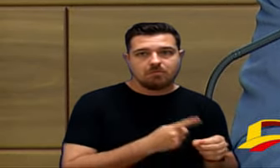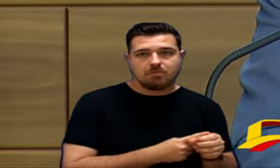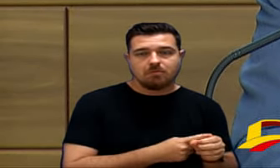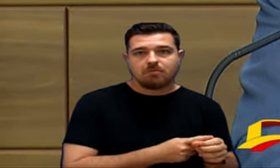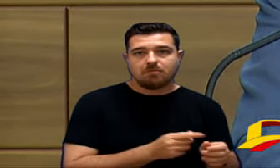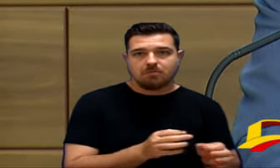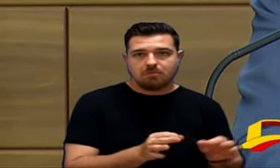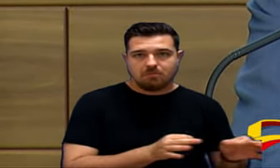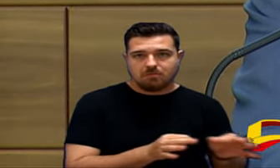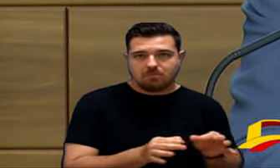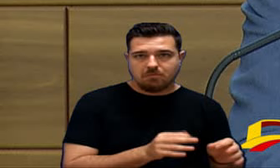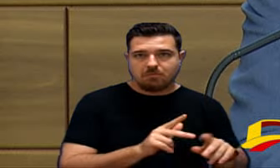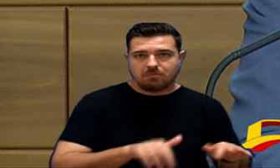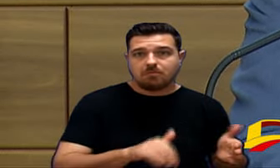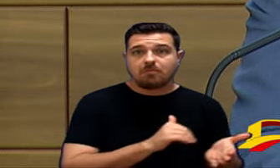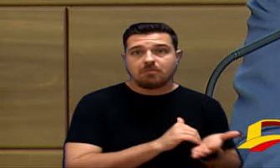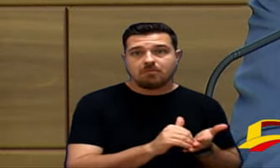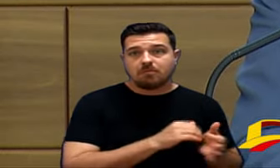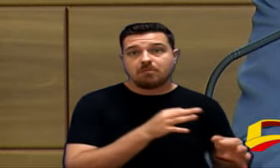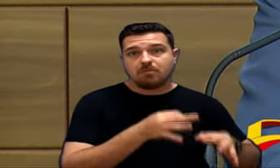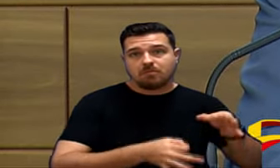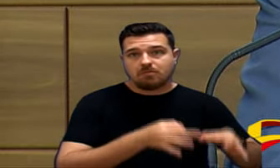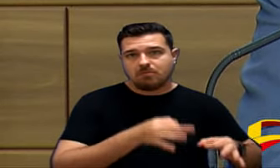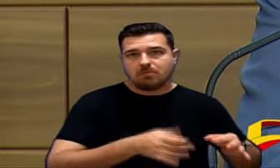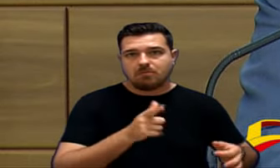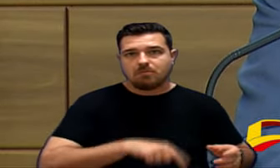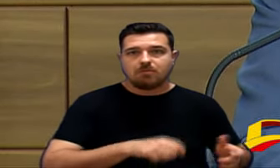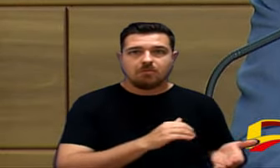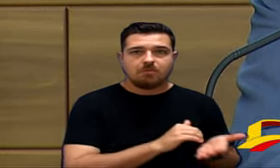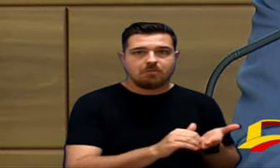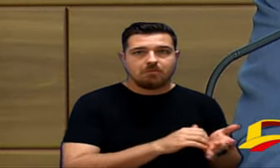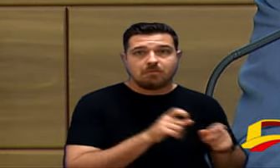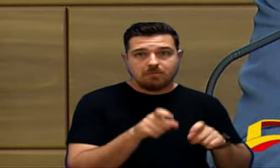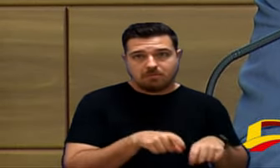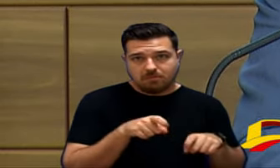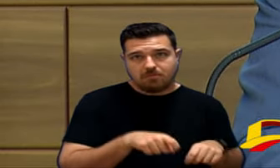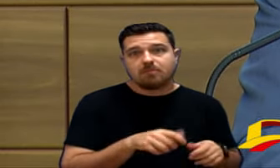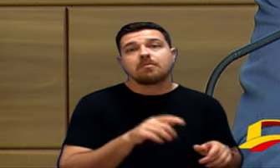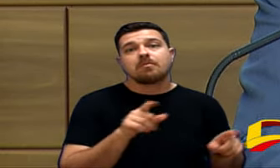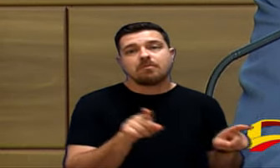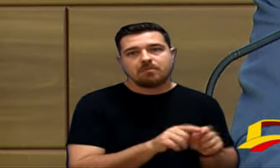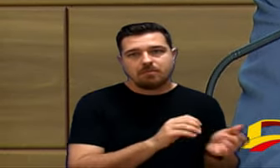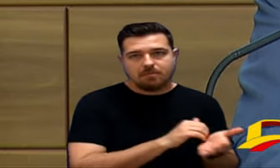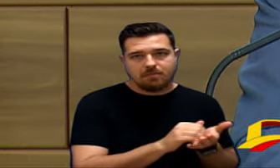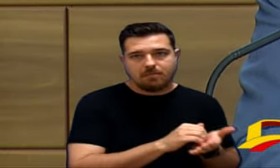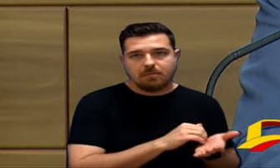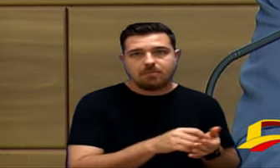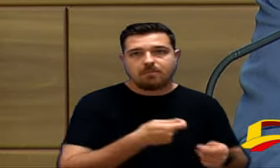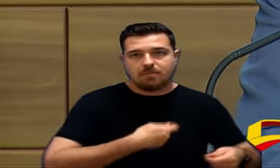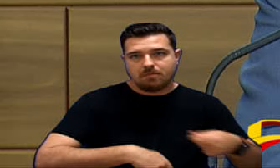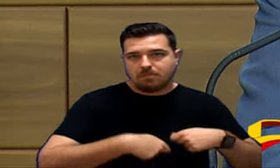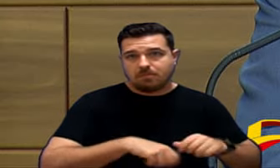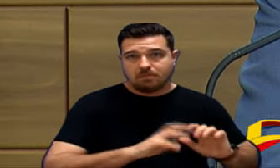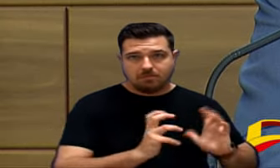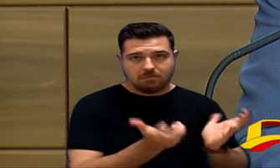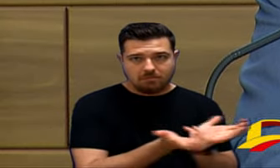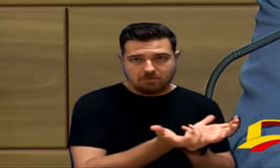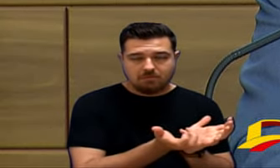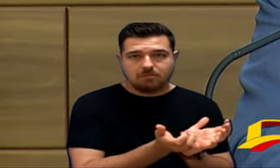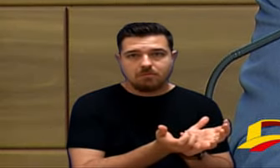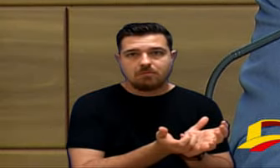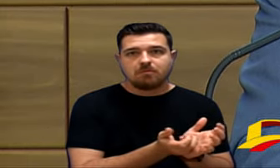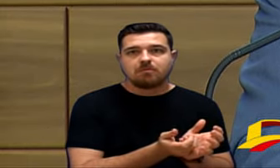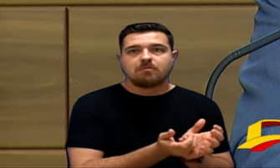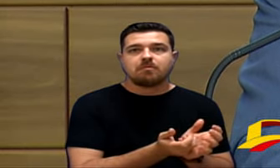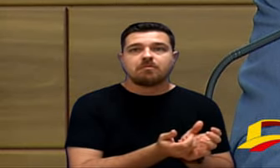Controladoria secretaria jurídica e Secretaria da Fazenda e também da administração Montamos uma comissão e antes do final